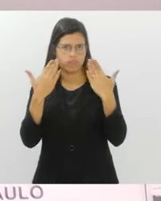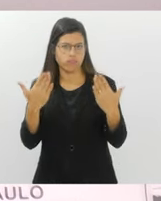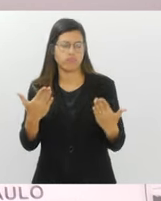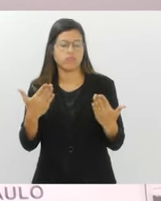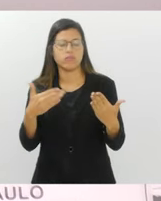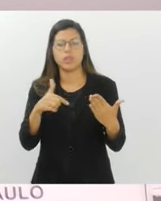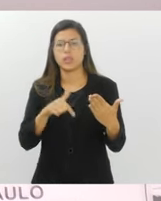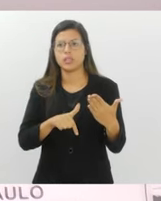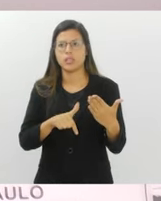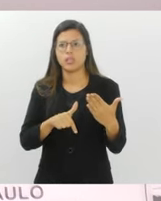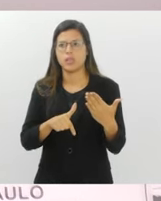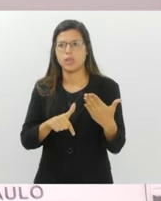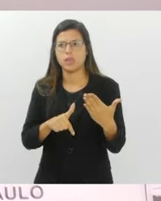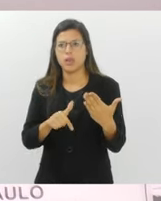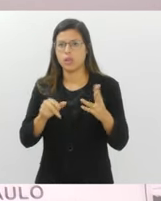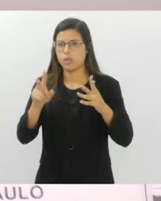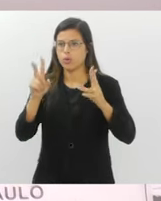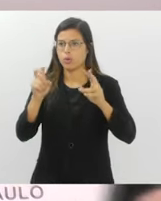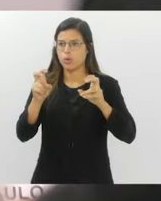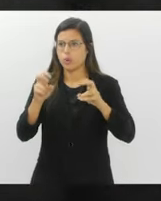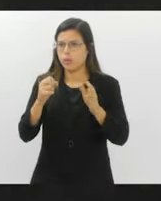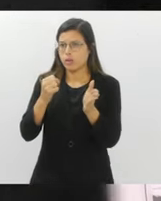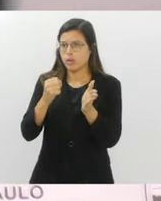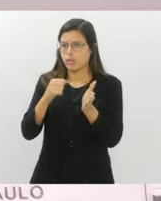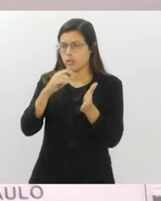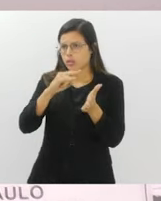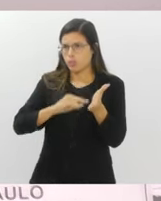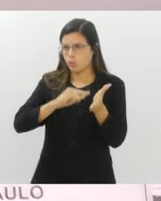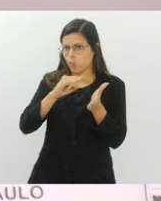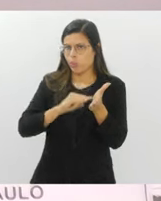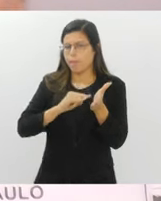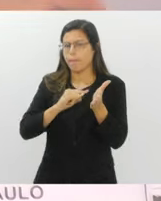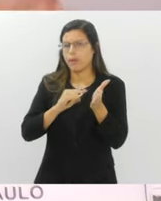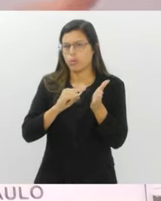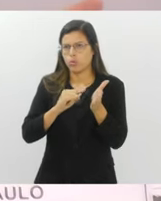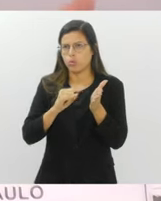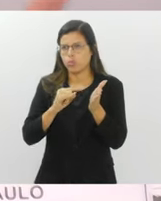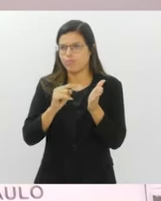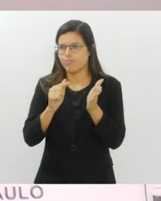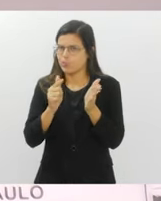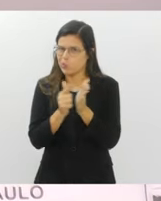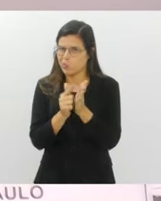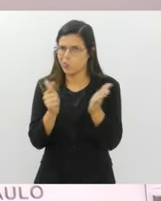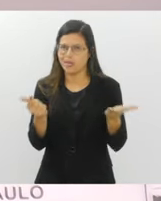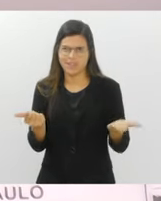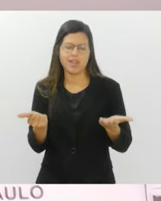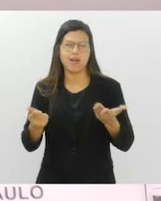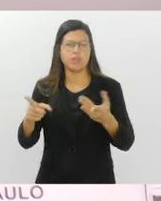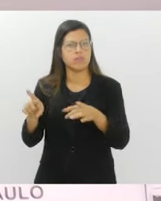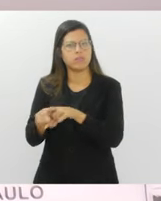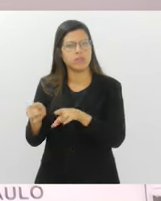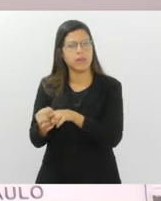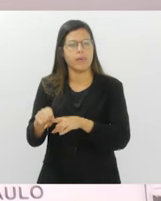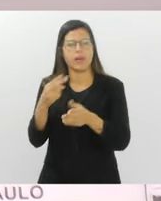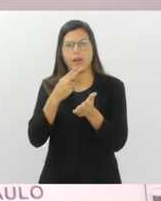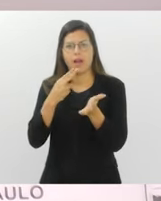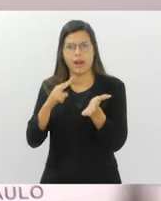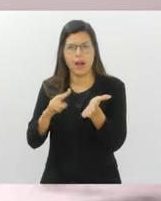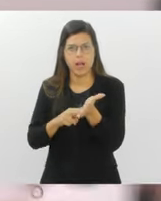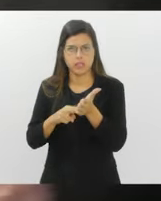relação ao documento jornalístico e à carta da